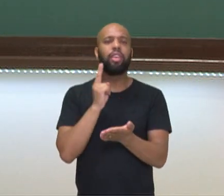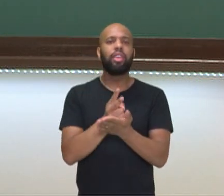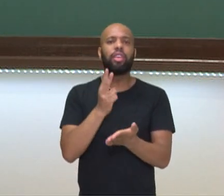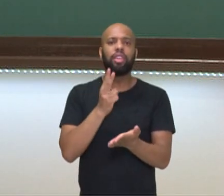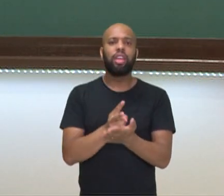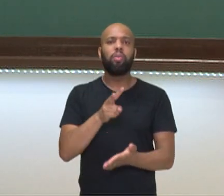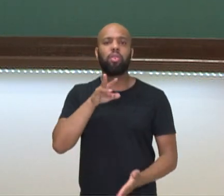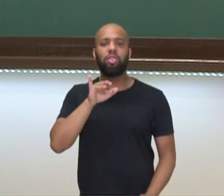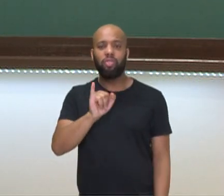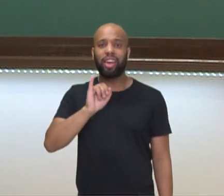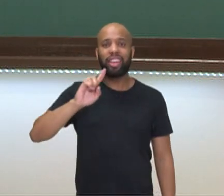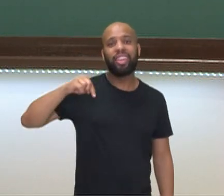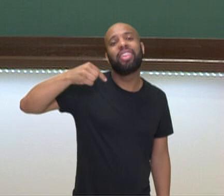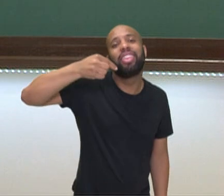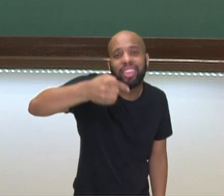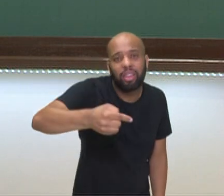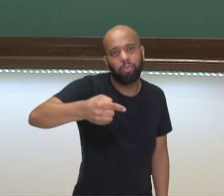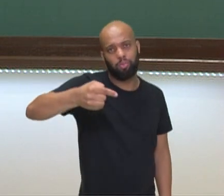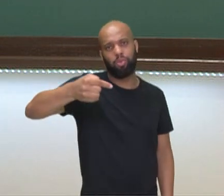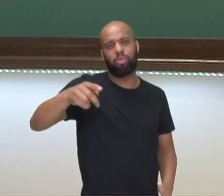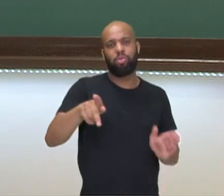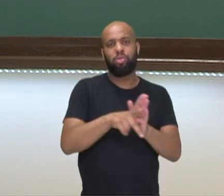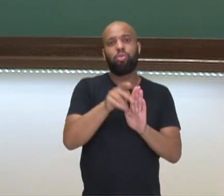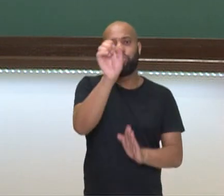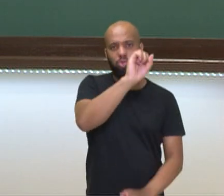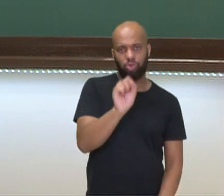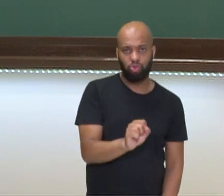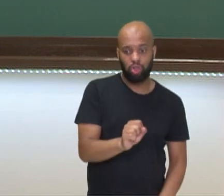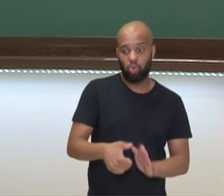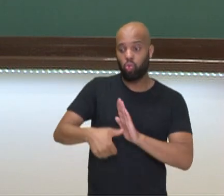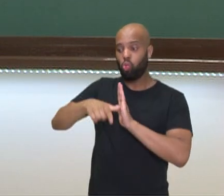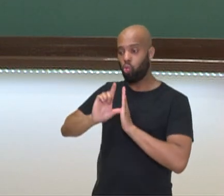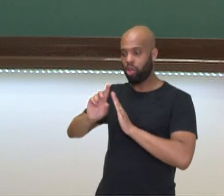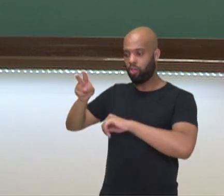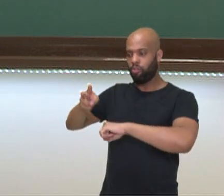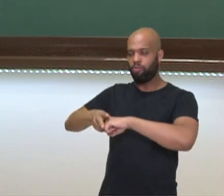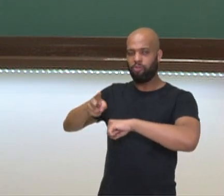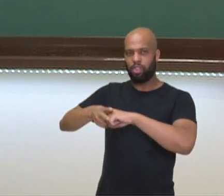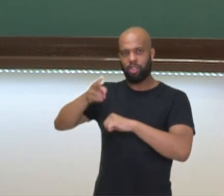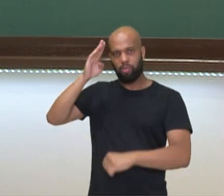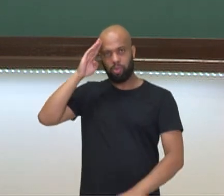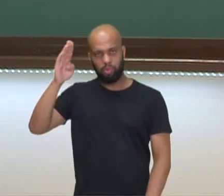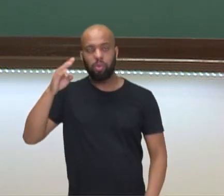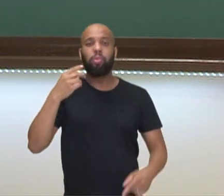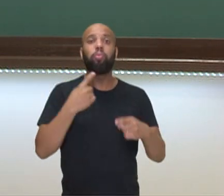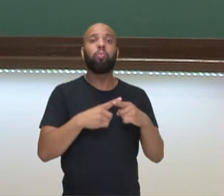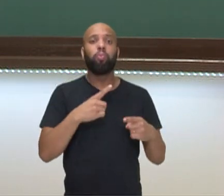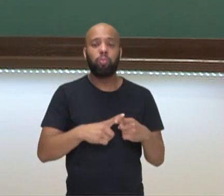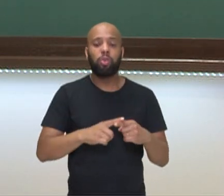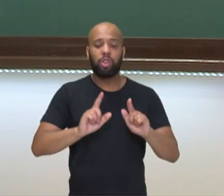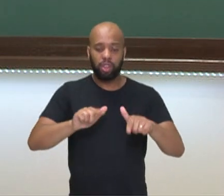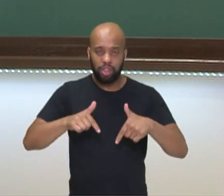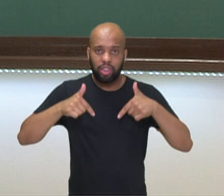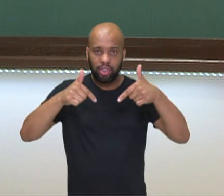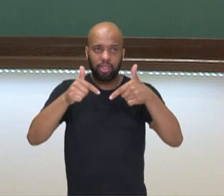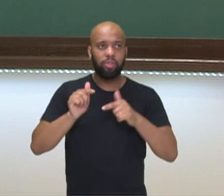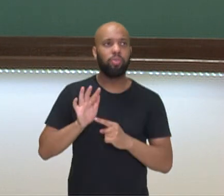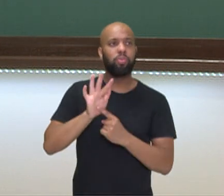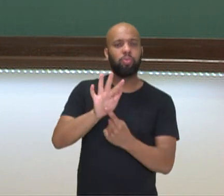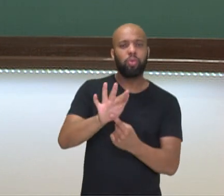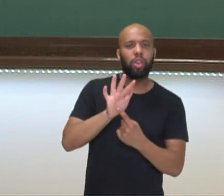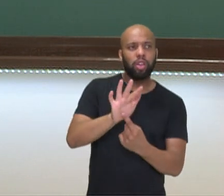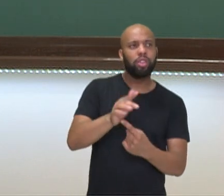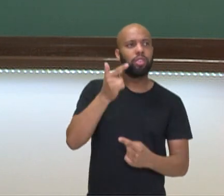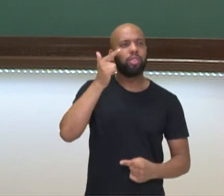virá depois do sujeito e antes do verbo. Para quê? Para que a nossa ação indique, que